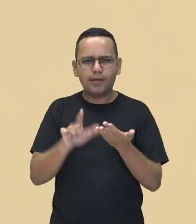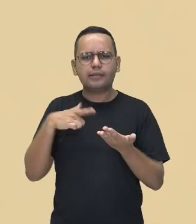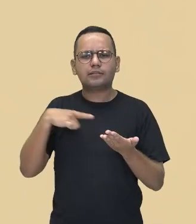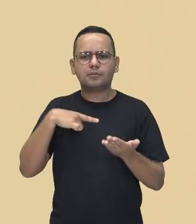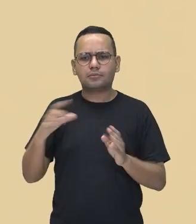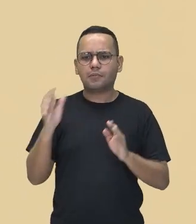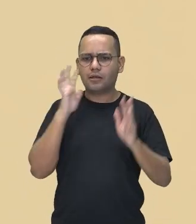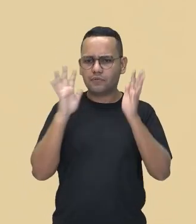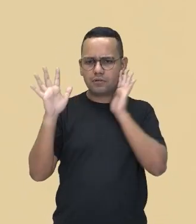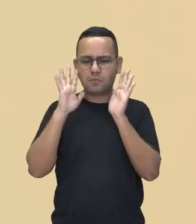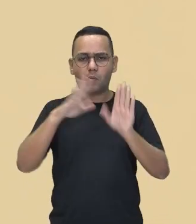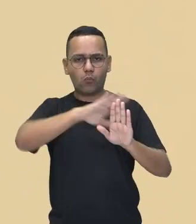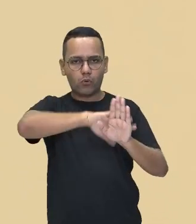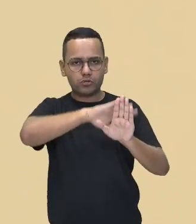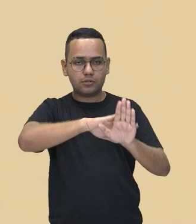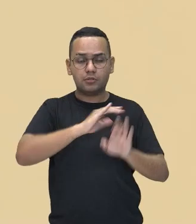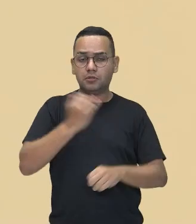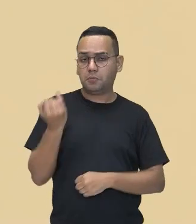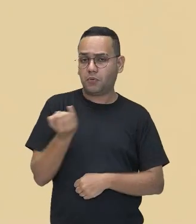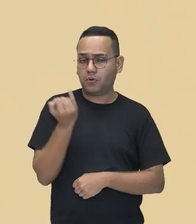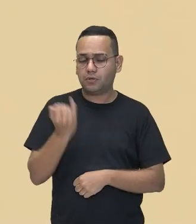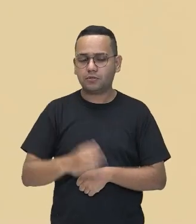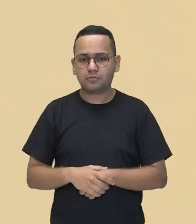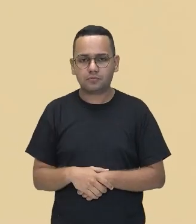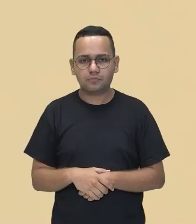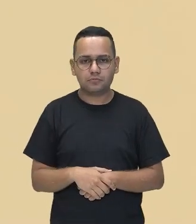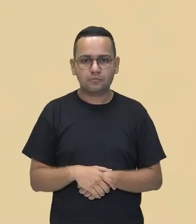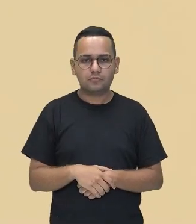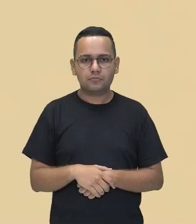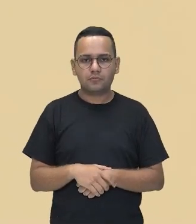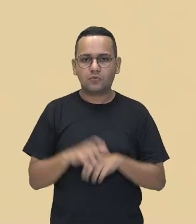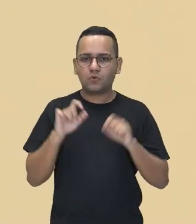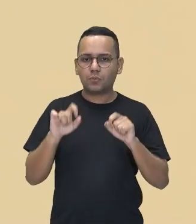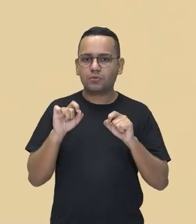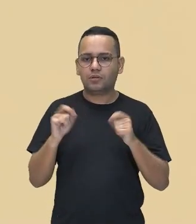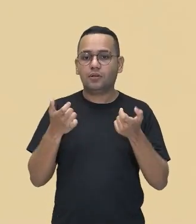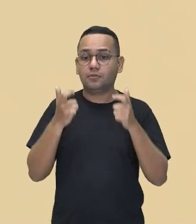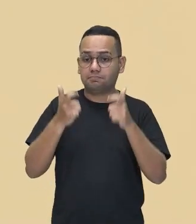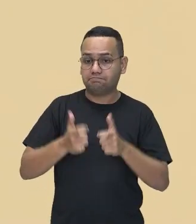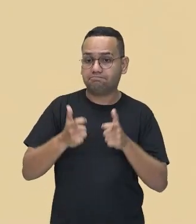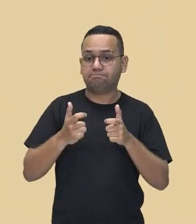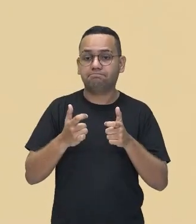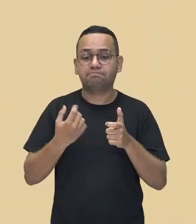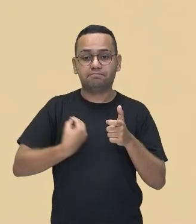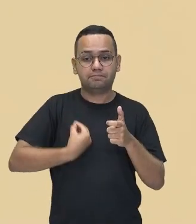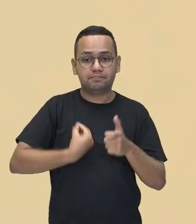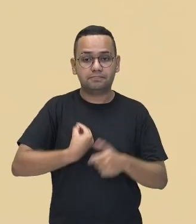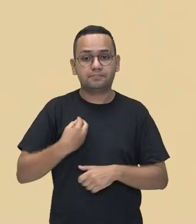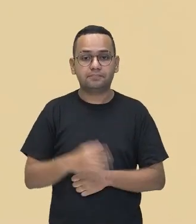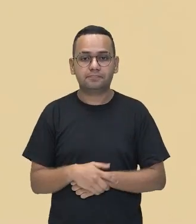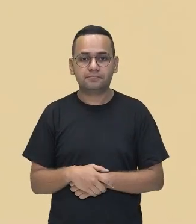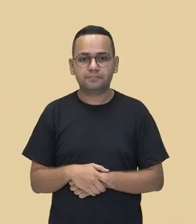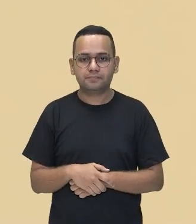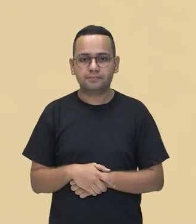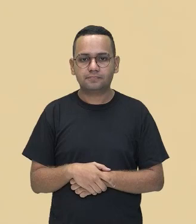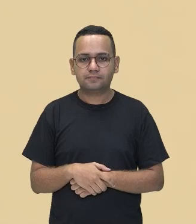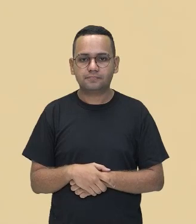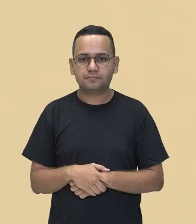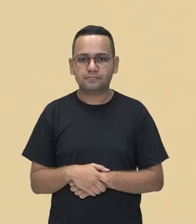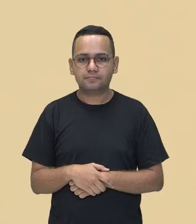reflexões, importantes informações de onde a gente pertence, né? Então, isso significa o